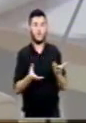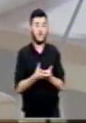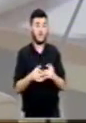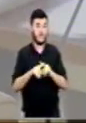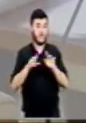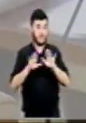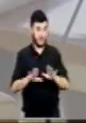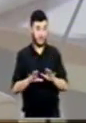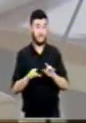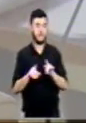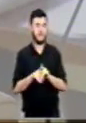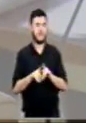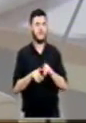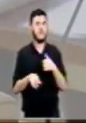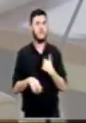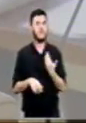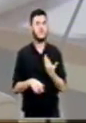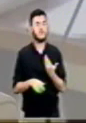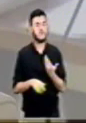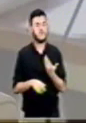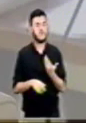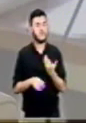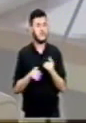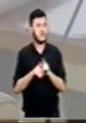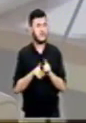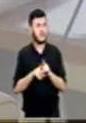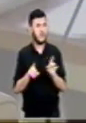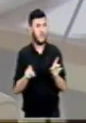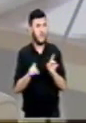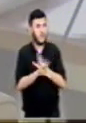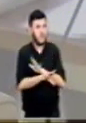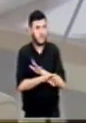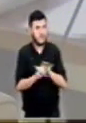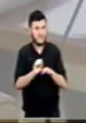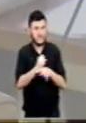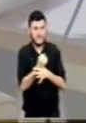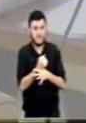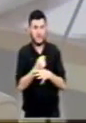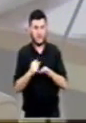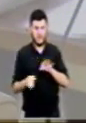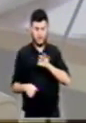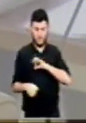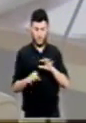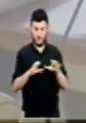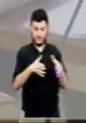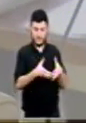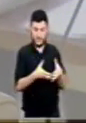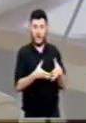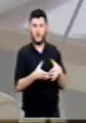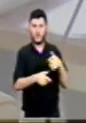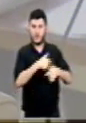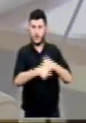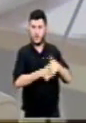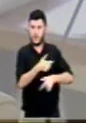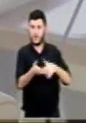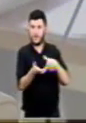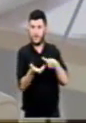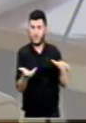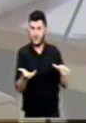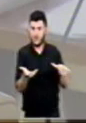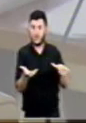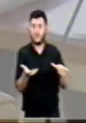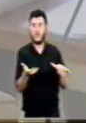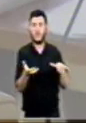indícios coligidos não levaram à conclusão segura de que os policiais legislativos teriam agido por iniciativa